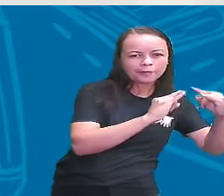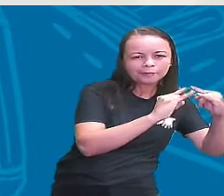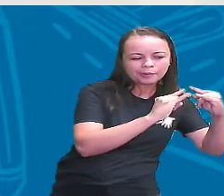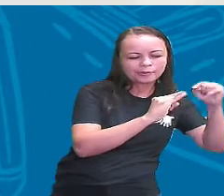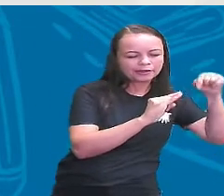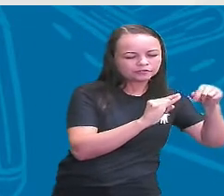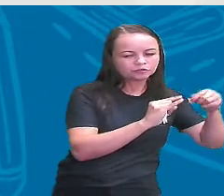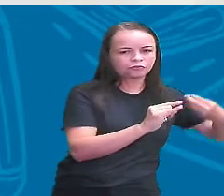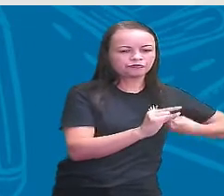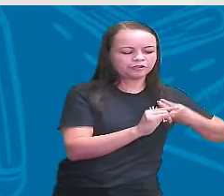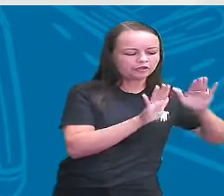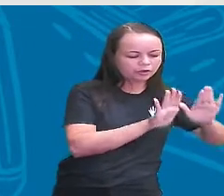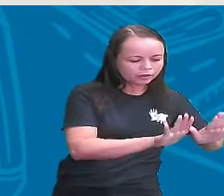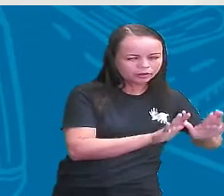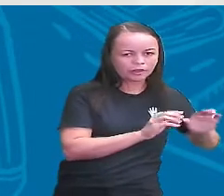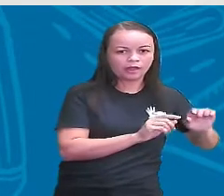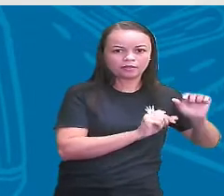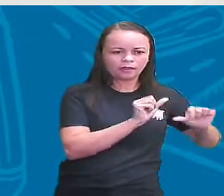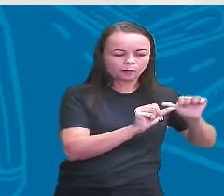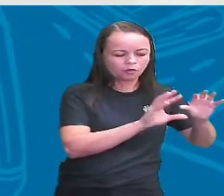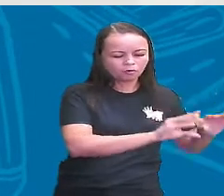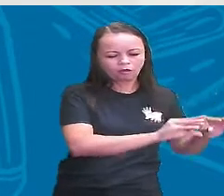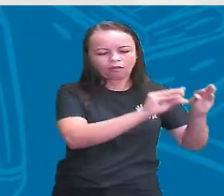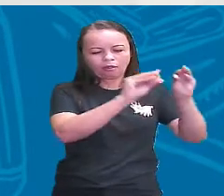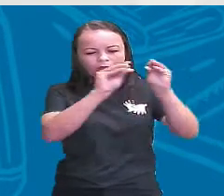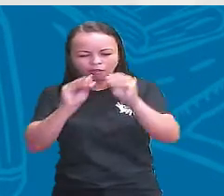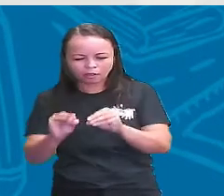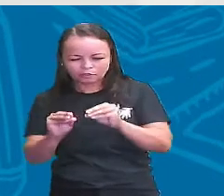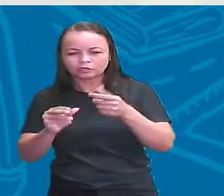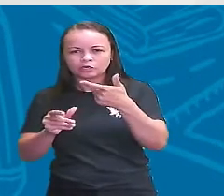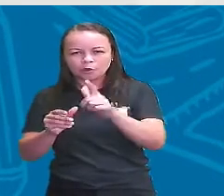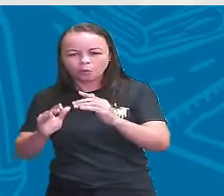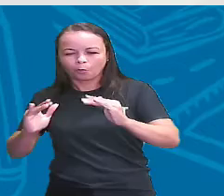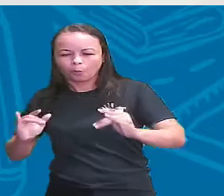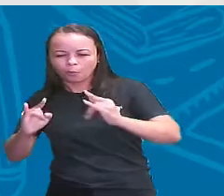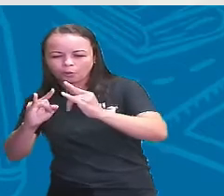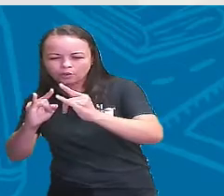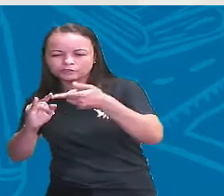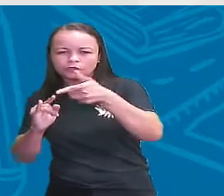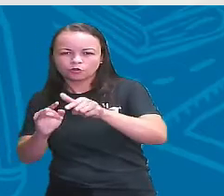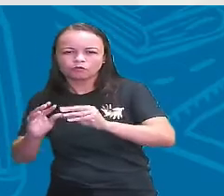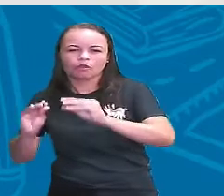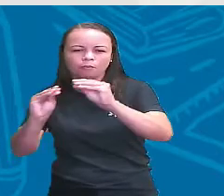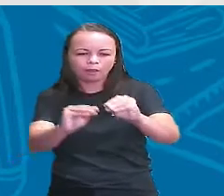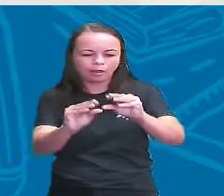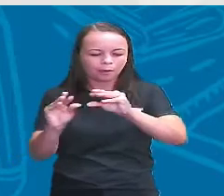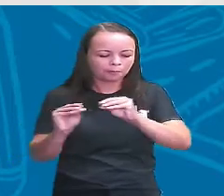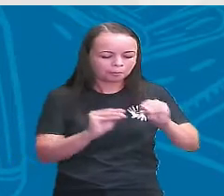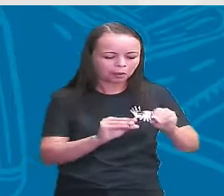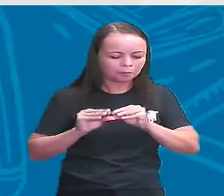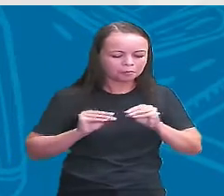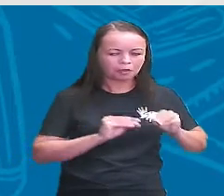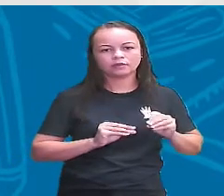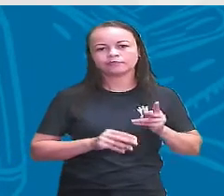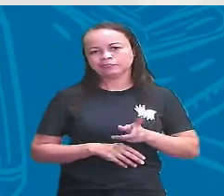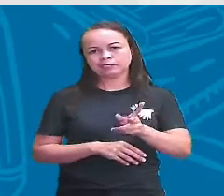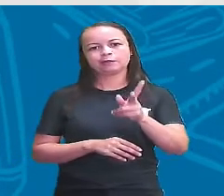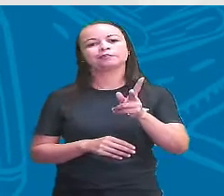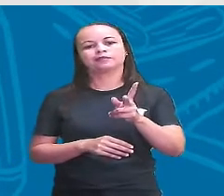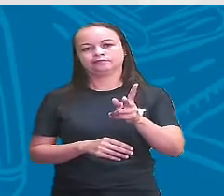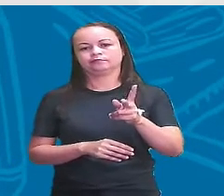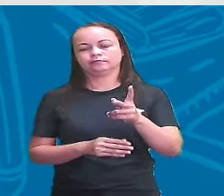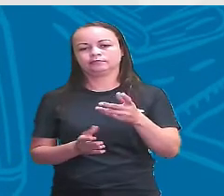Aí viaja, arma um acampamento, mora um pouquinho lá. Então, os nômades, eles são assim.